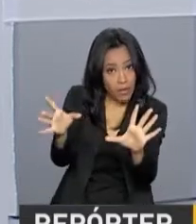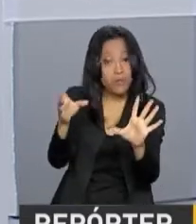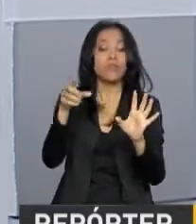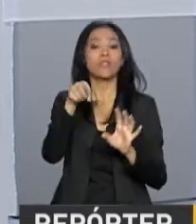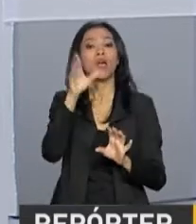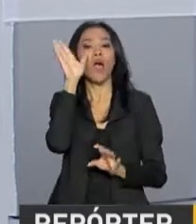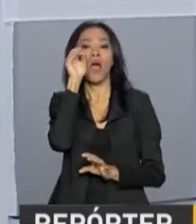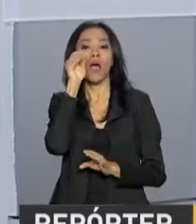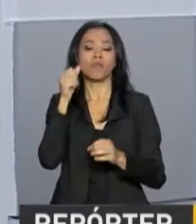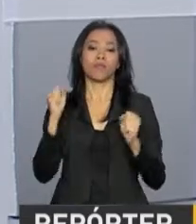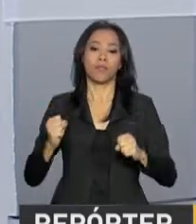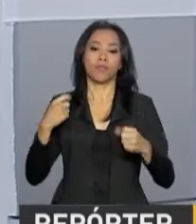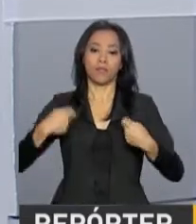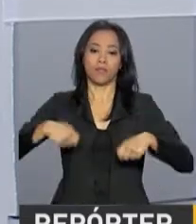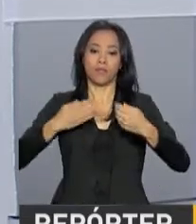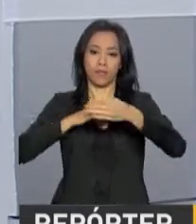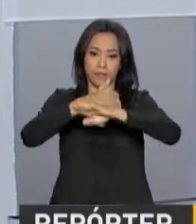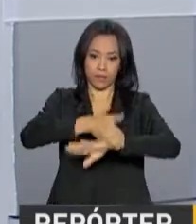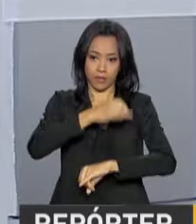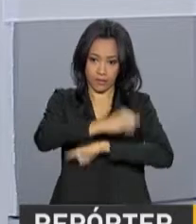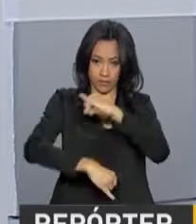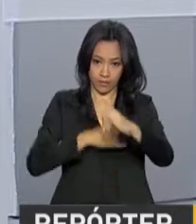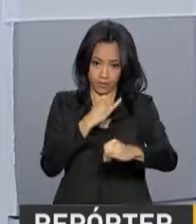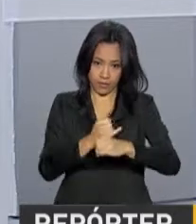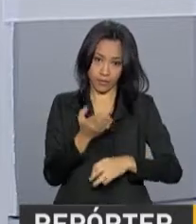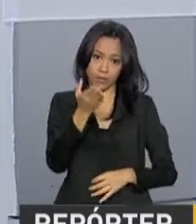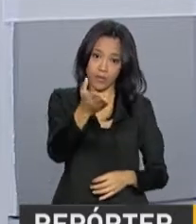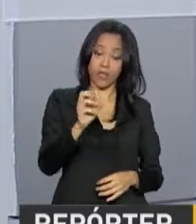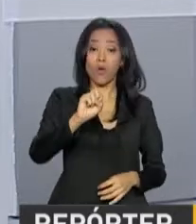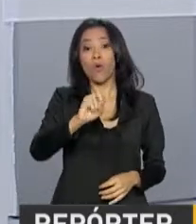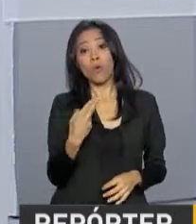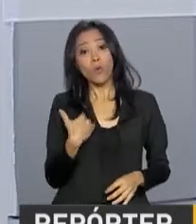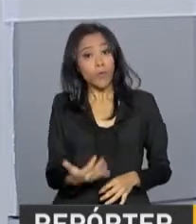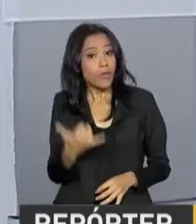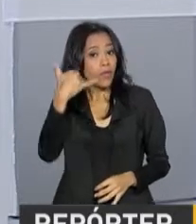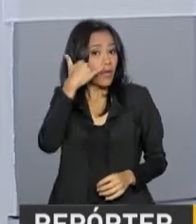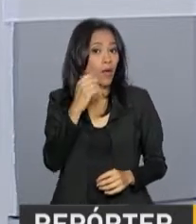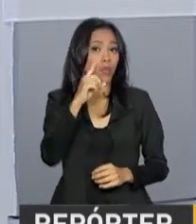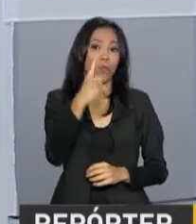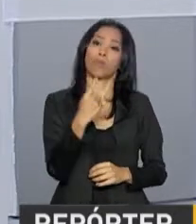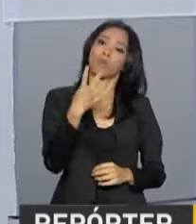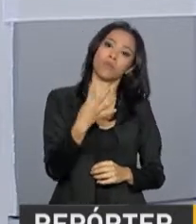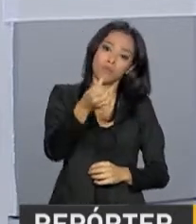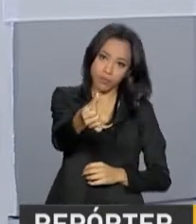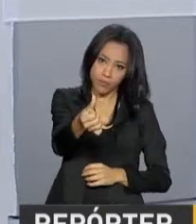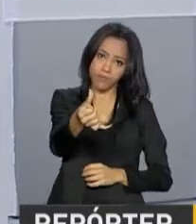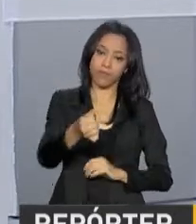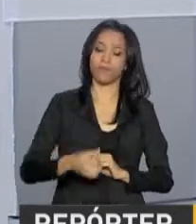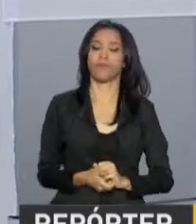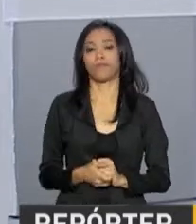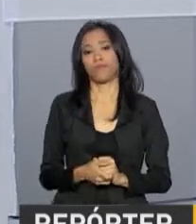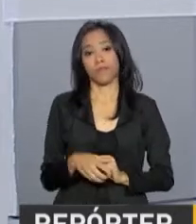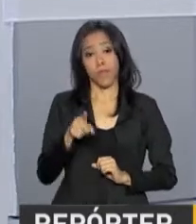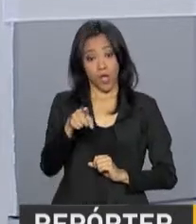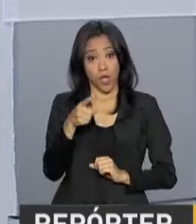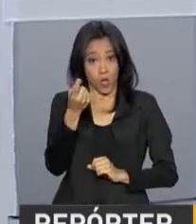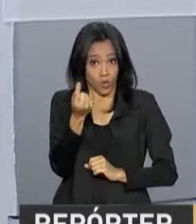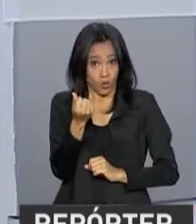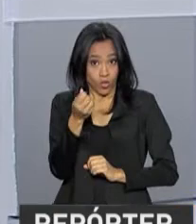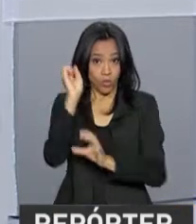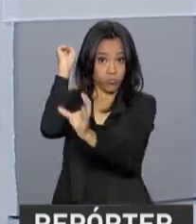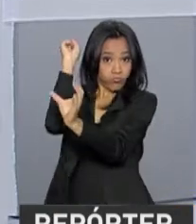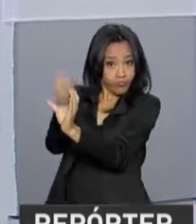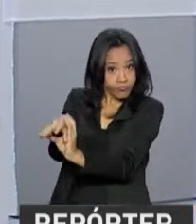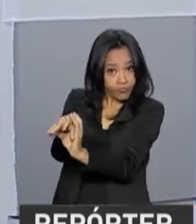deve acessar a página da receita na internet ou ligar para o receitafone no número 146 o depósito das